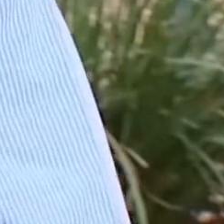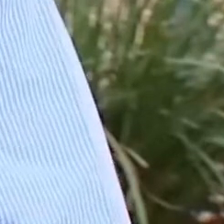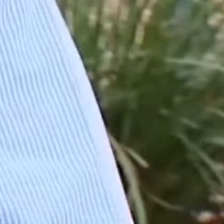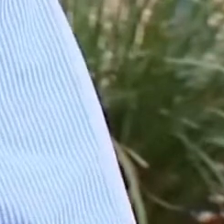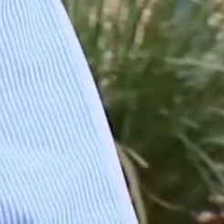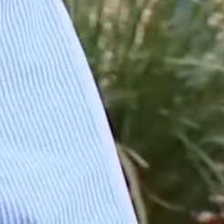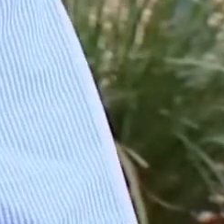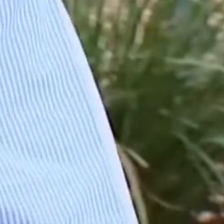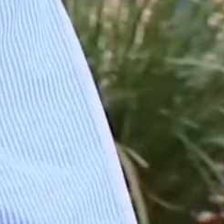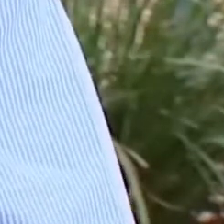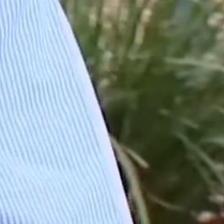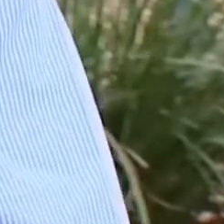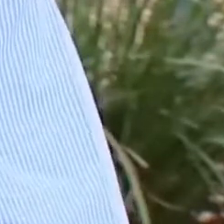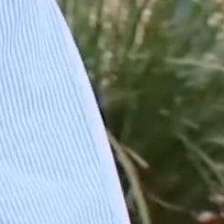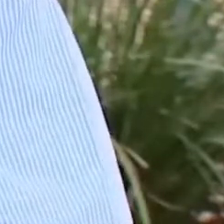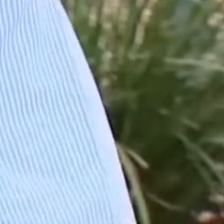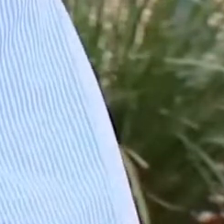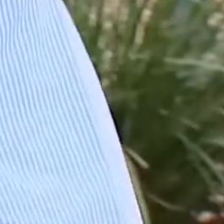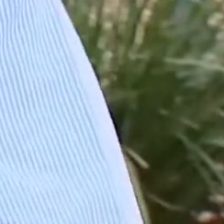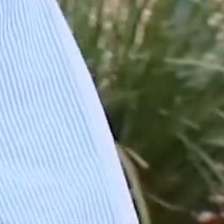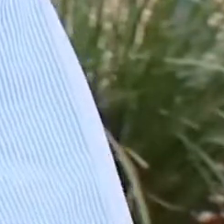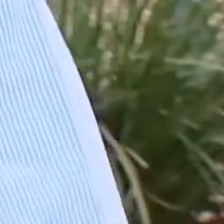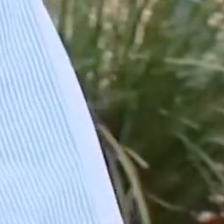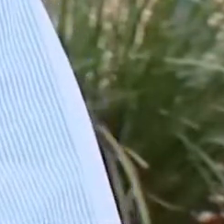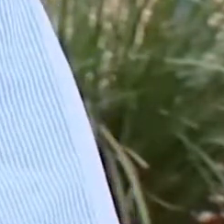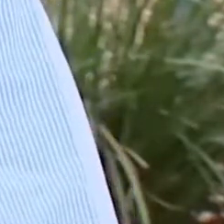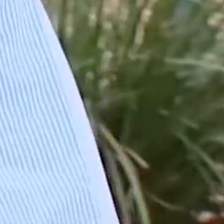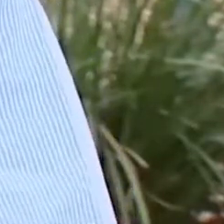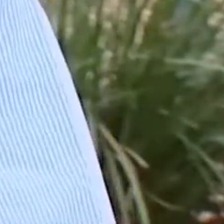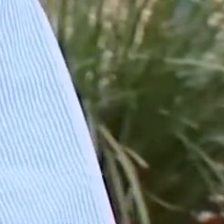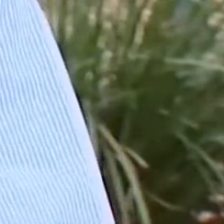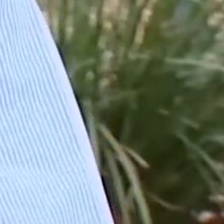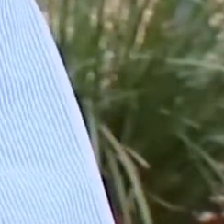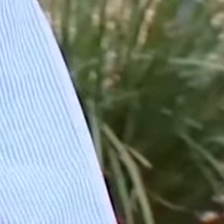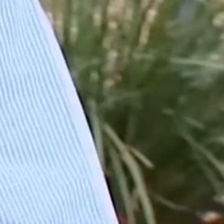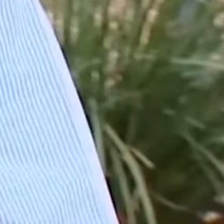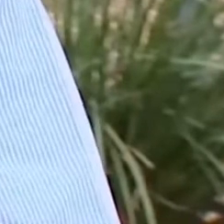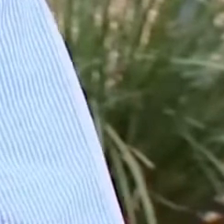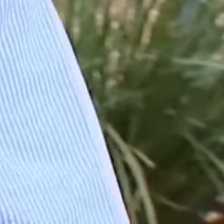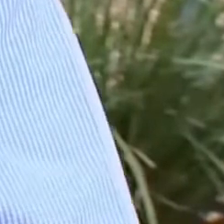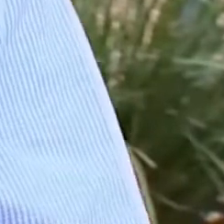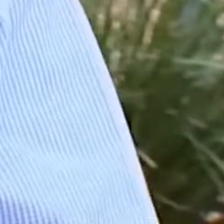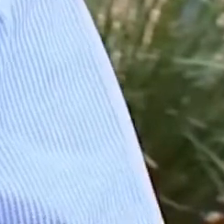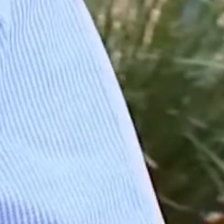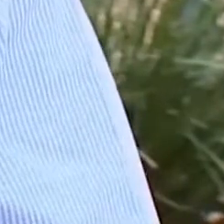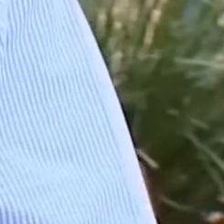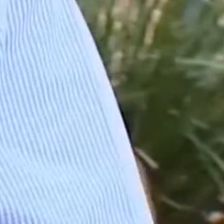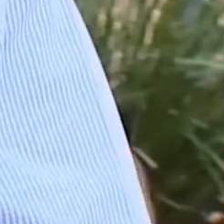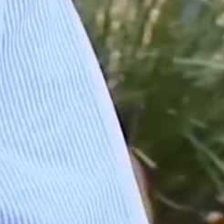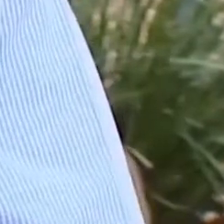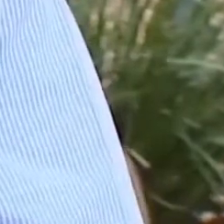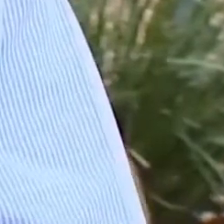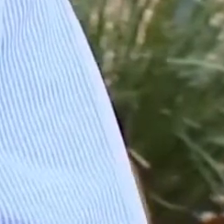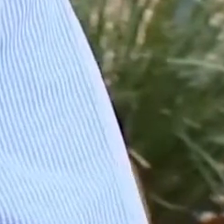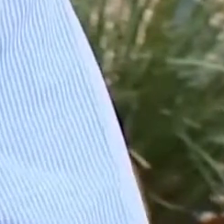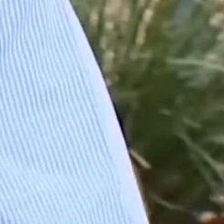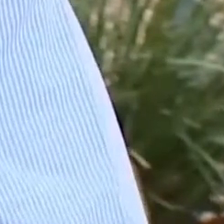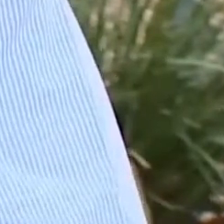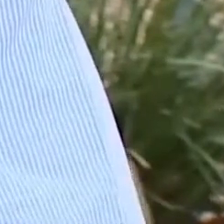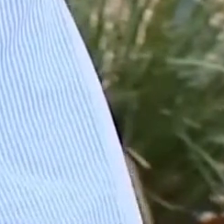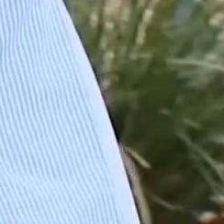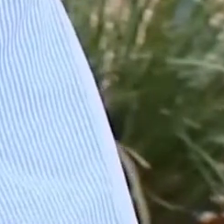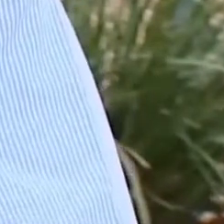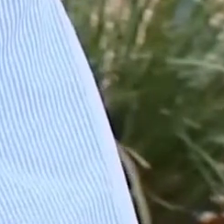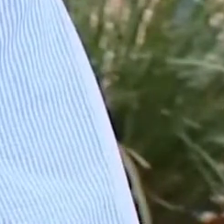típicas, né? Então a gente fez a solicitação para que trocasse a areia do parquinho, para que pudesse trazer um